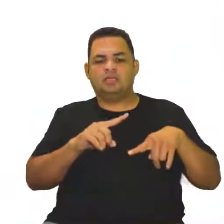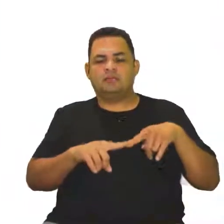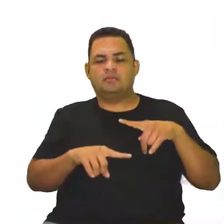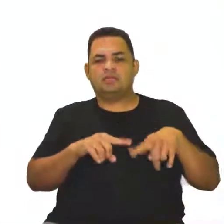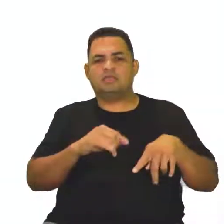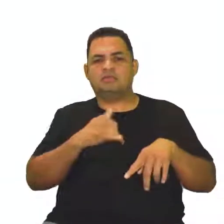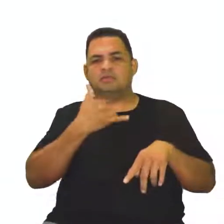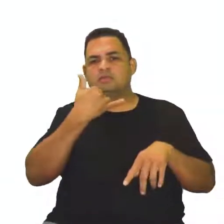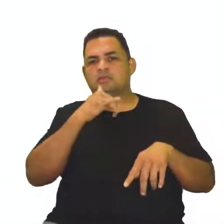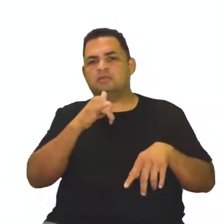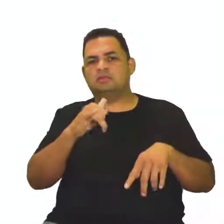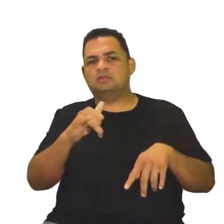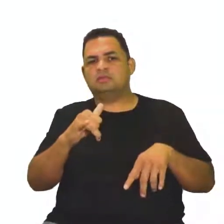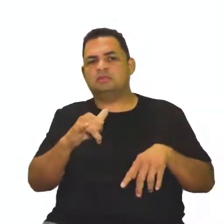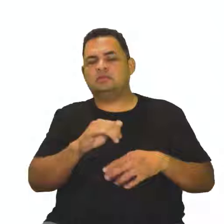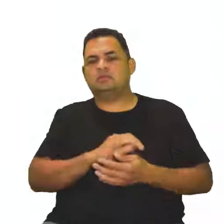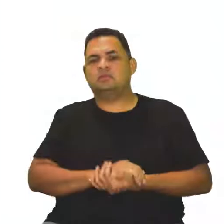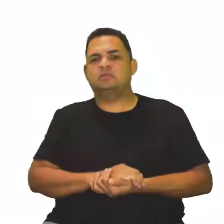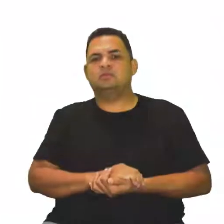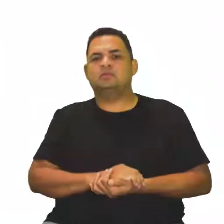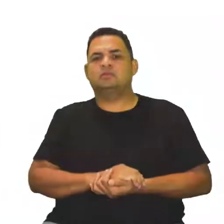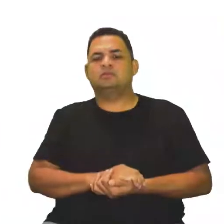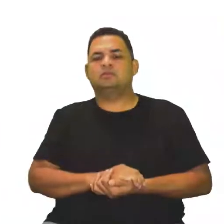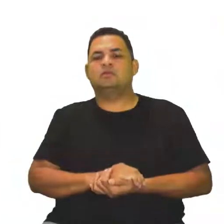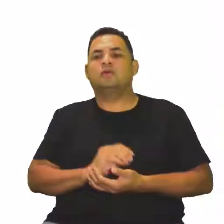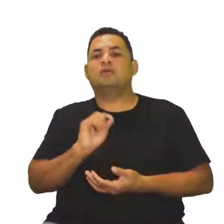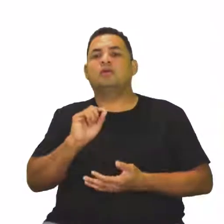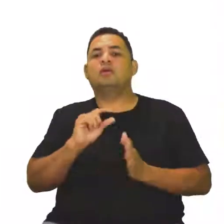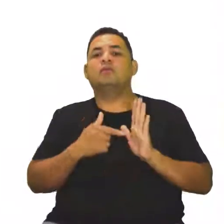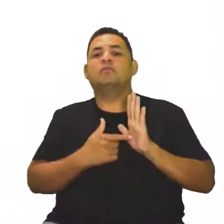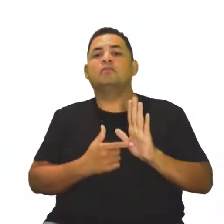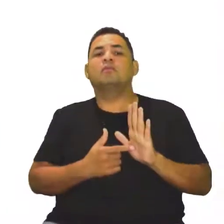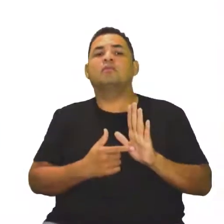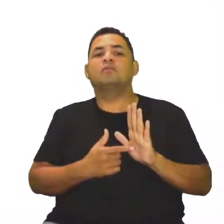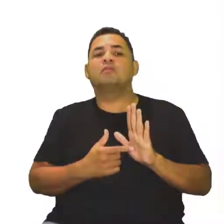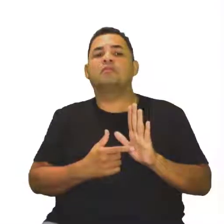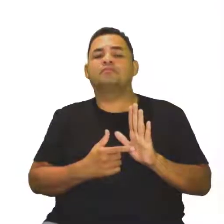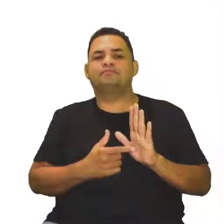elétricos. Nos equipamentos elétricos, o que indica a potência?